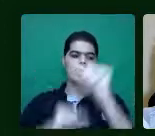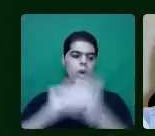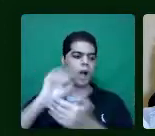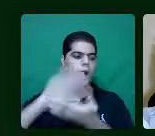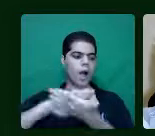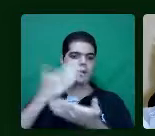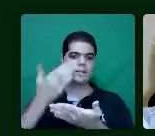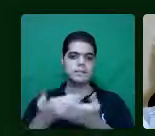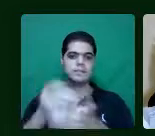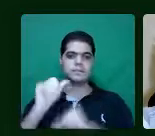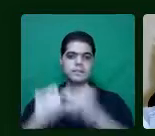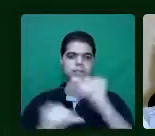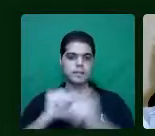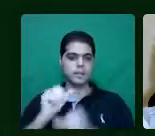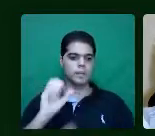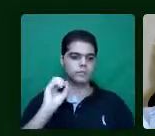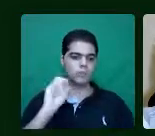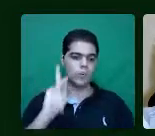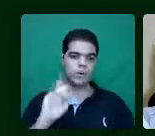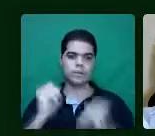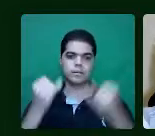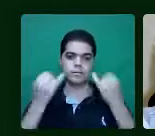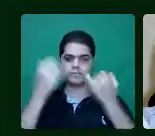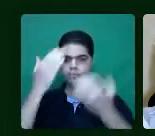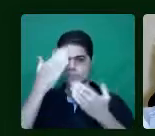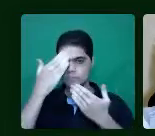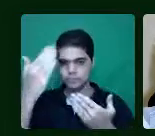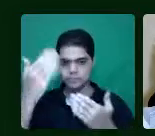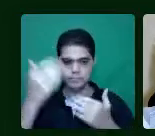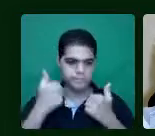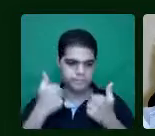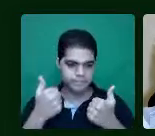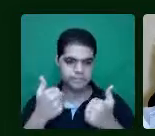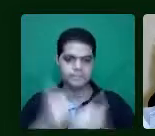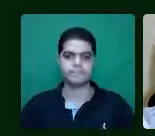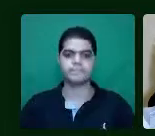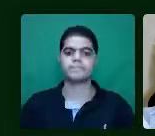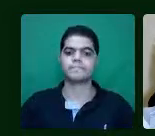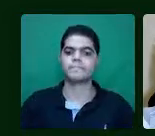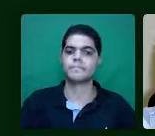de Libras aqui. O Juliano, obrigada, Juliano. Agora vai entrar a Val,